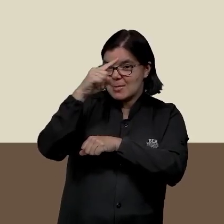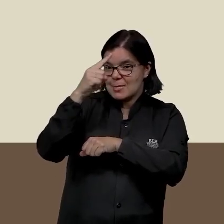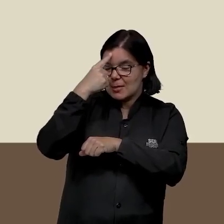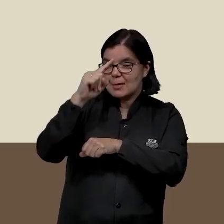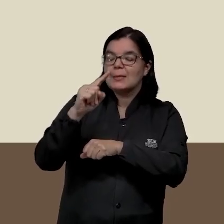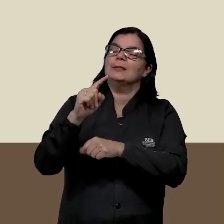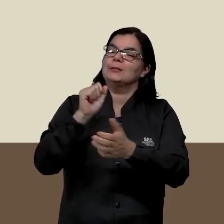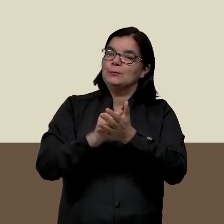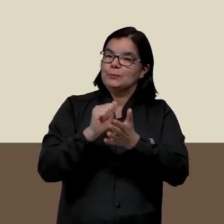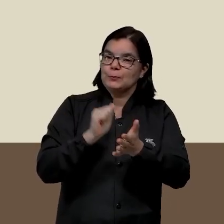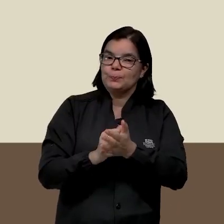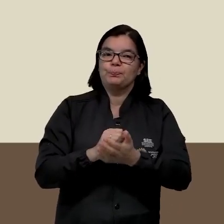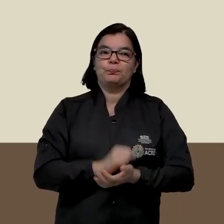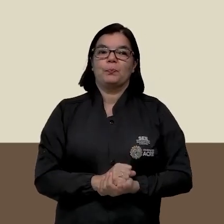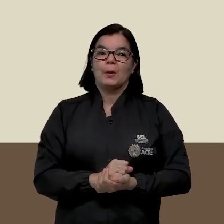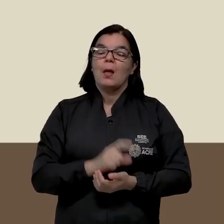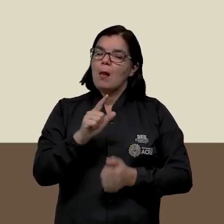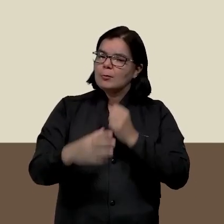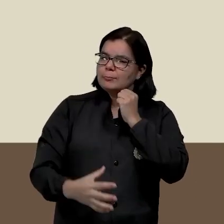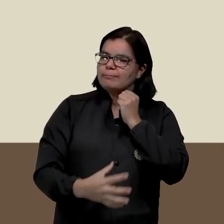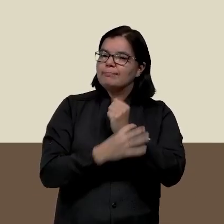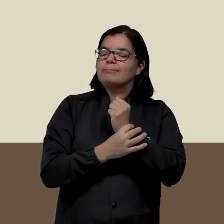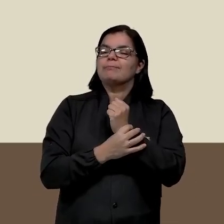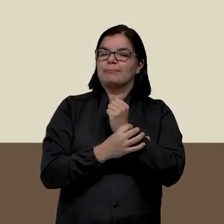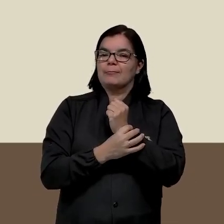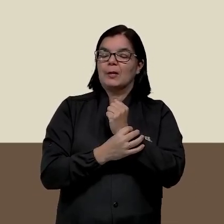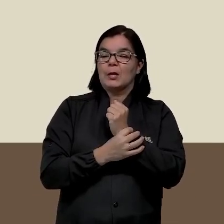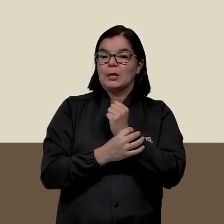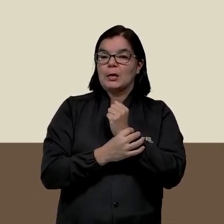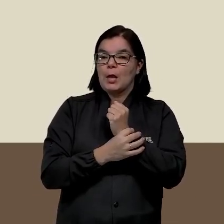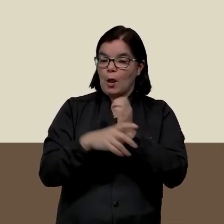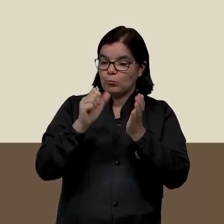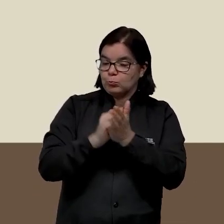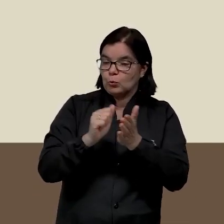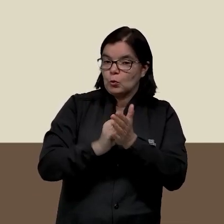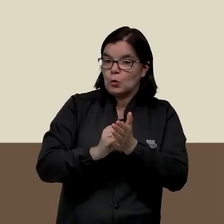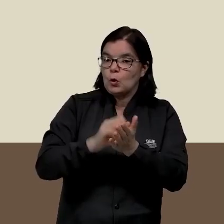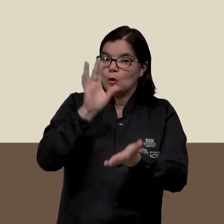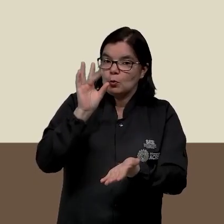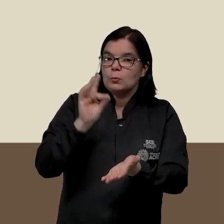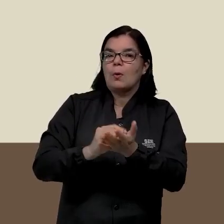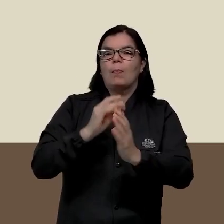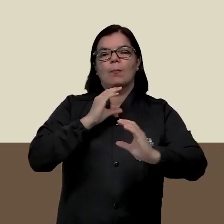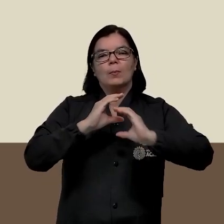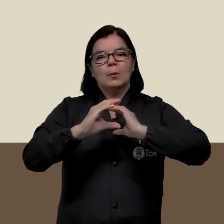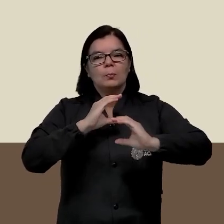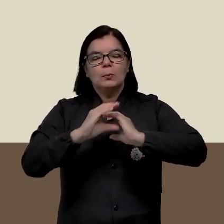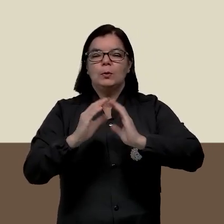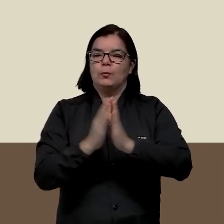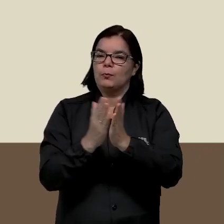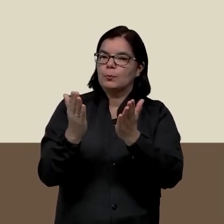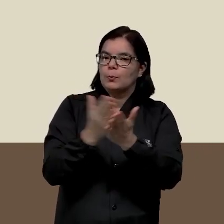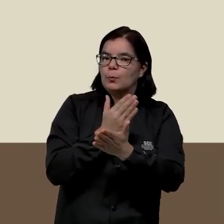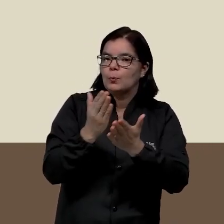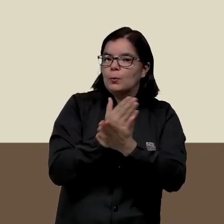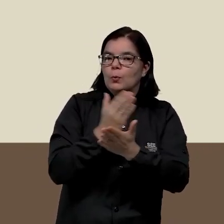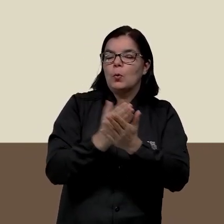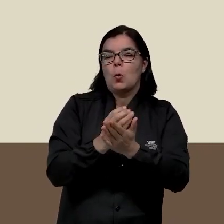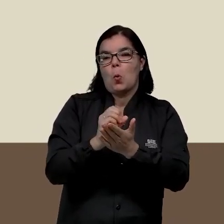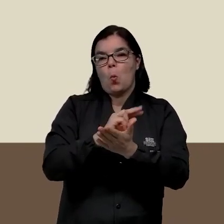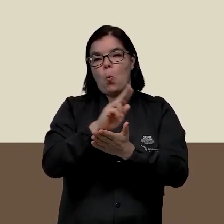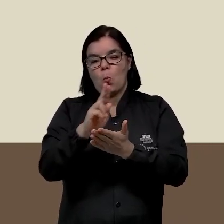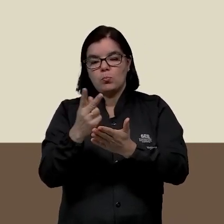criação intelectual. Eles garantem que a obra original, como uma música, um livro ou